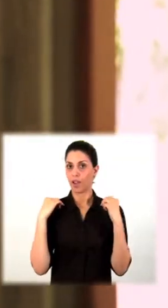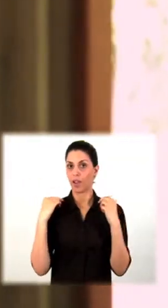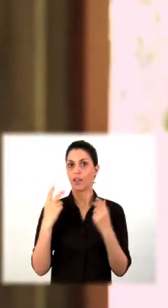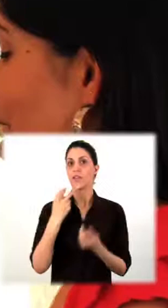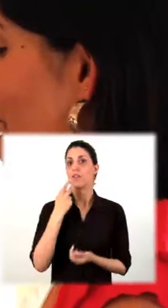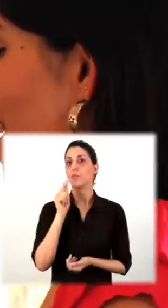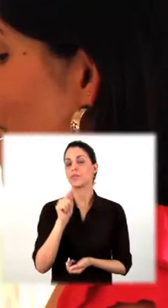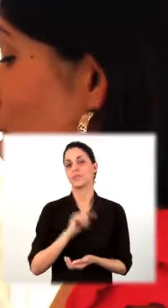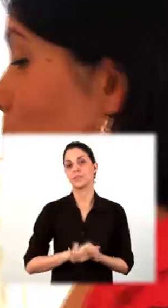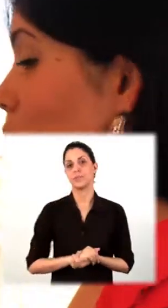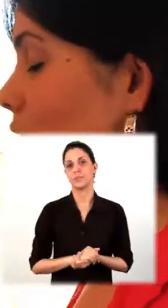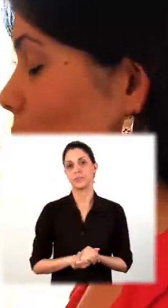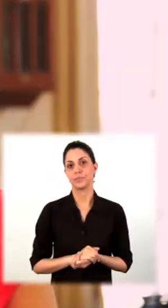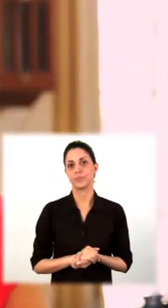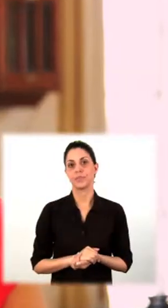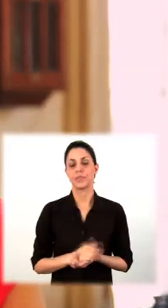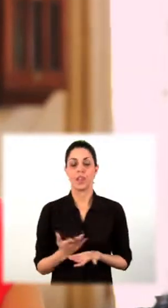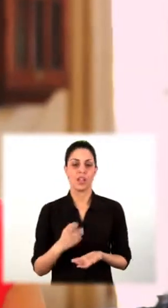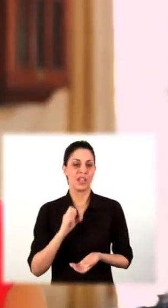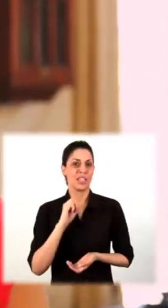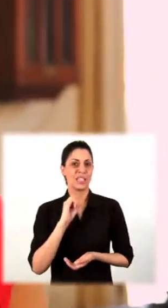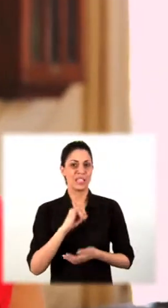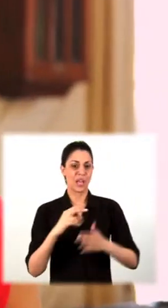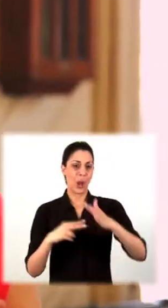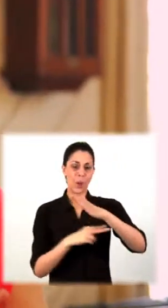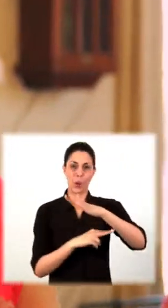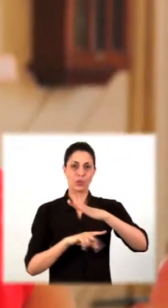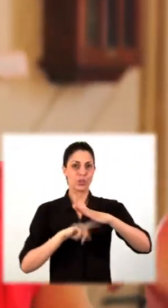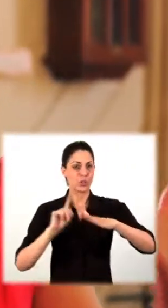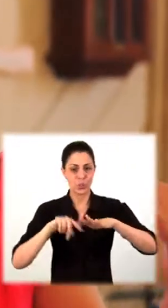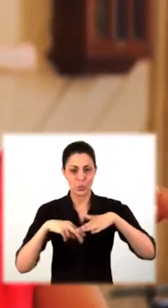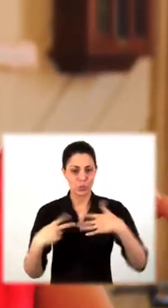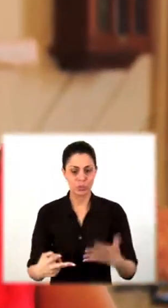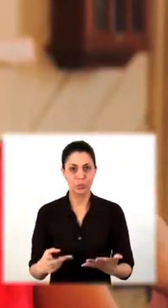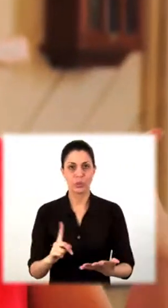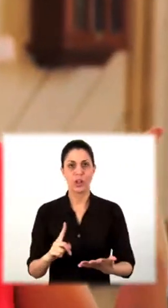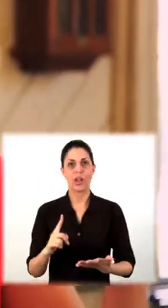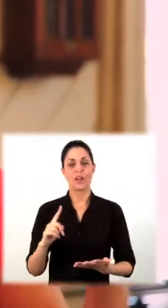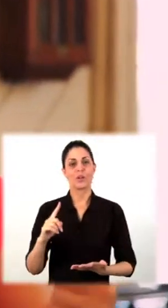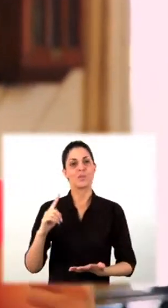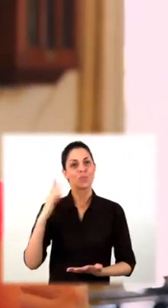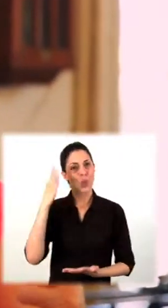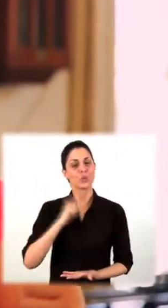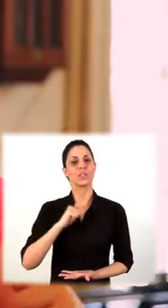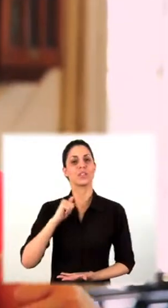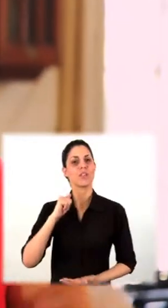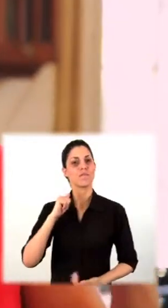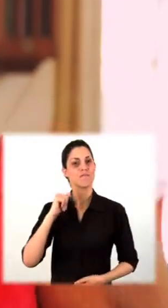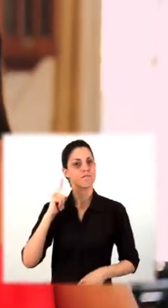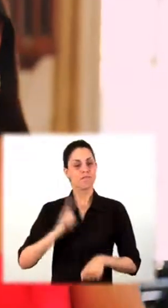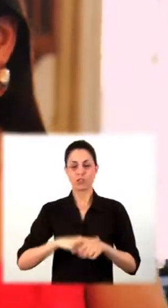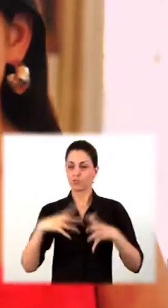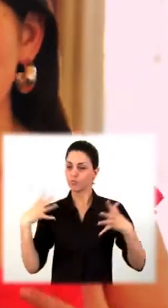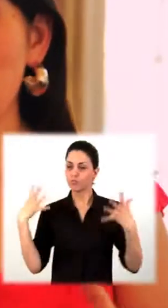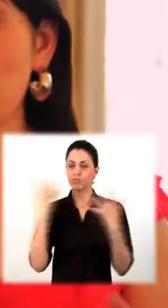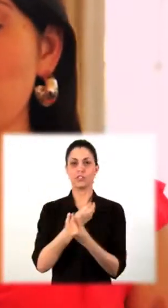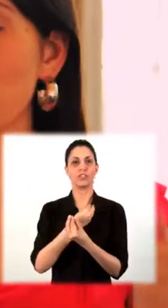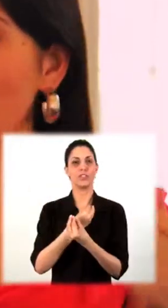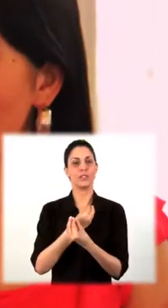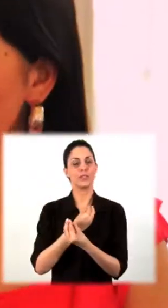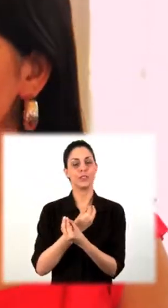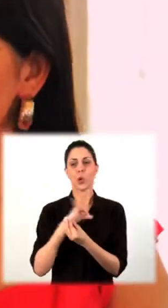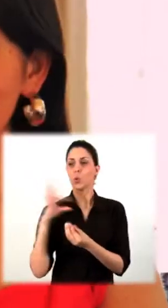você? Se a ponte não tivesse caído, eu acredito que teria sido um momento muito bonito,